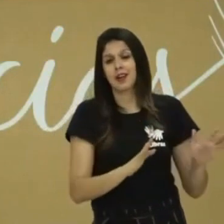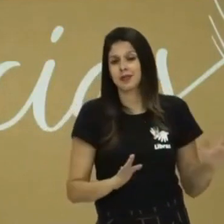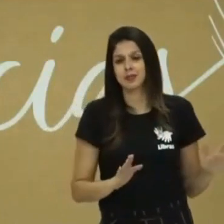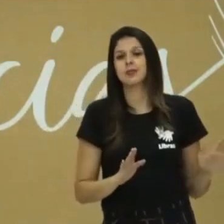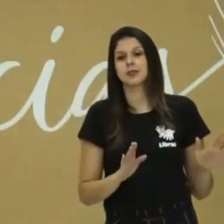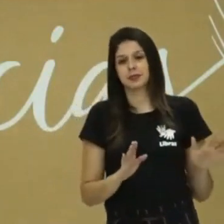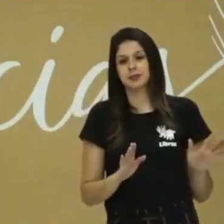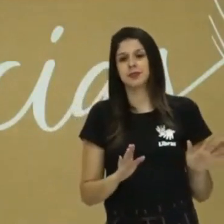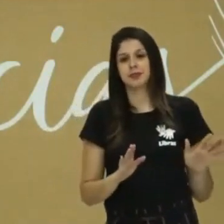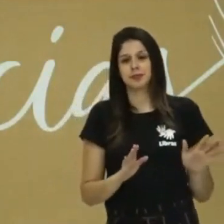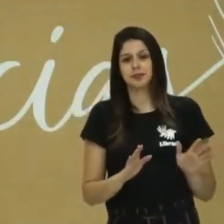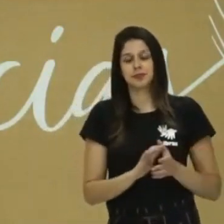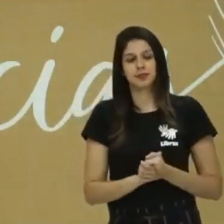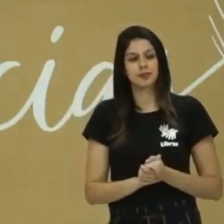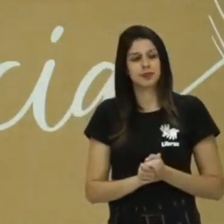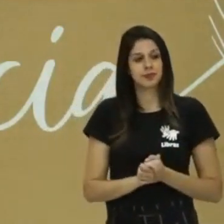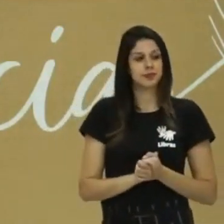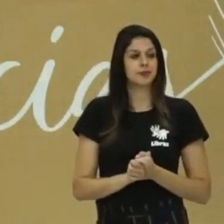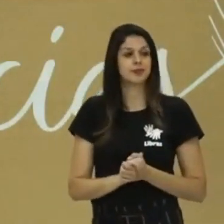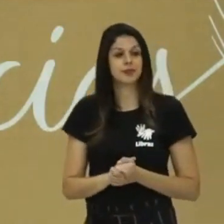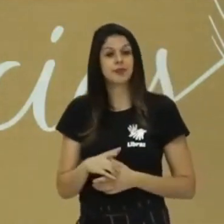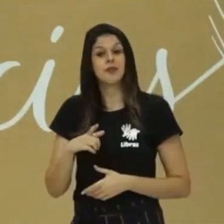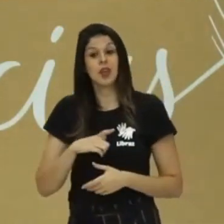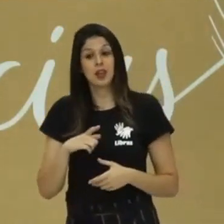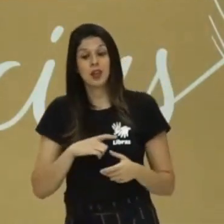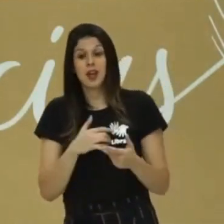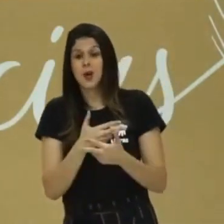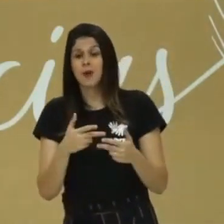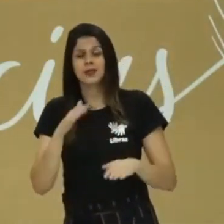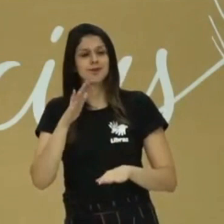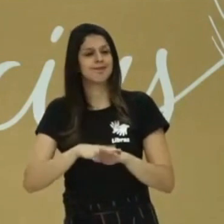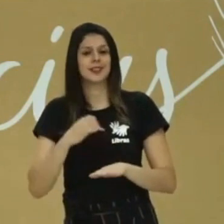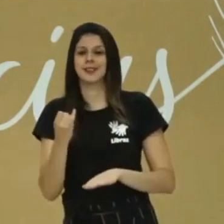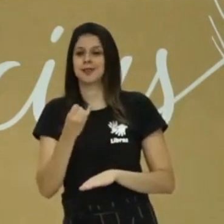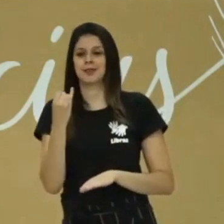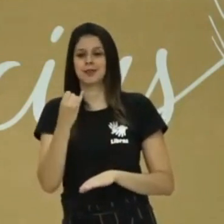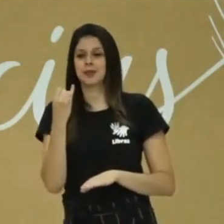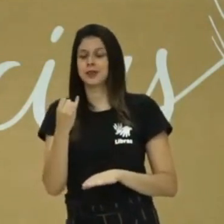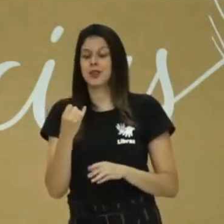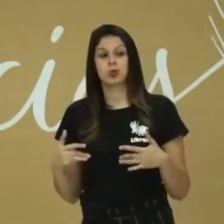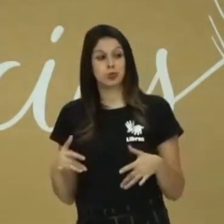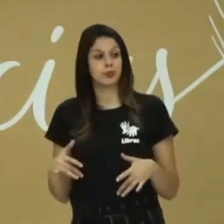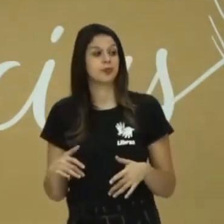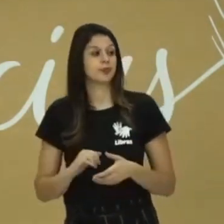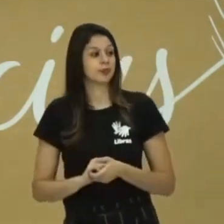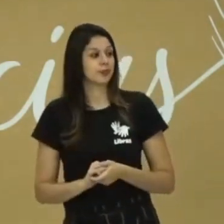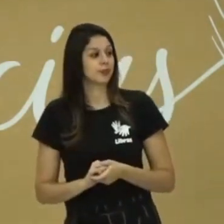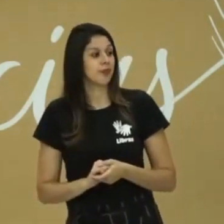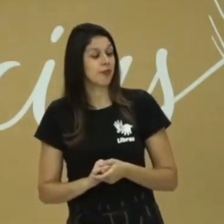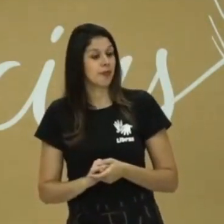anos que existem coisas muito maiores existem coisas que são eternas